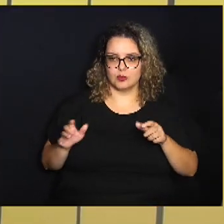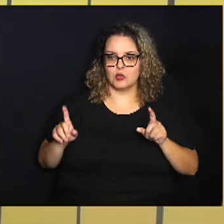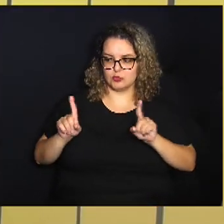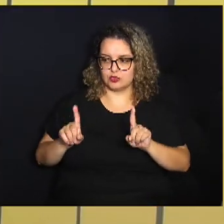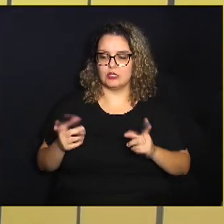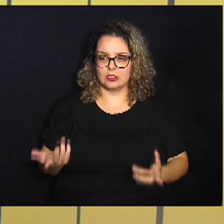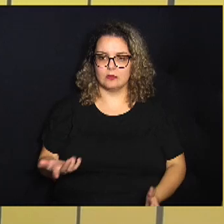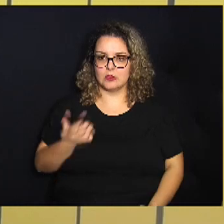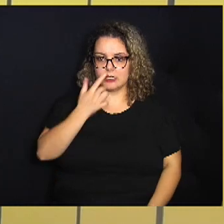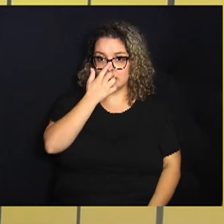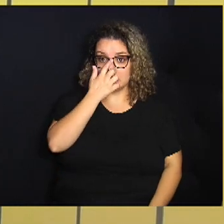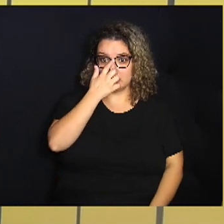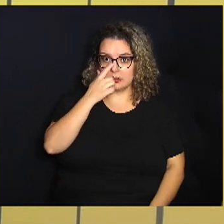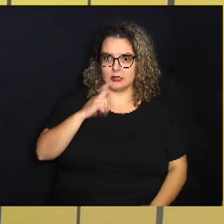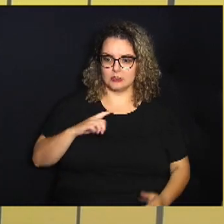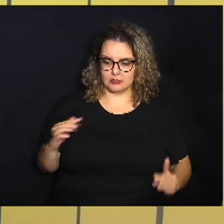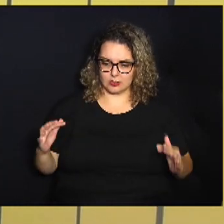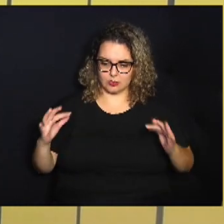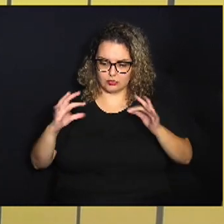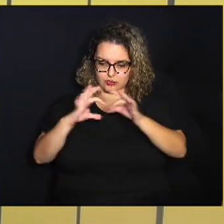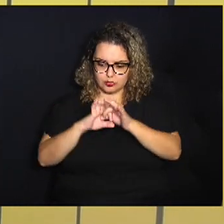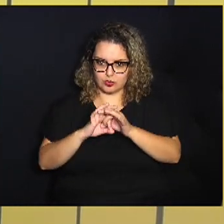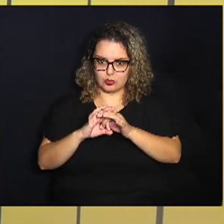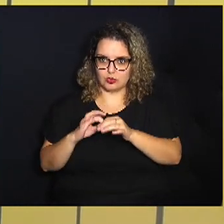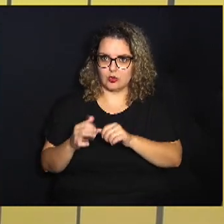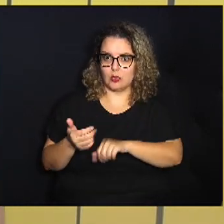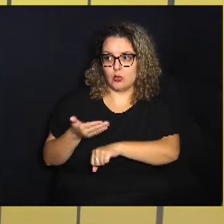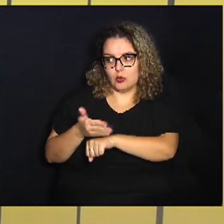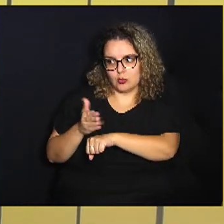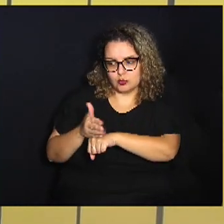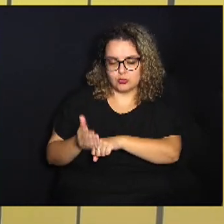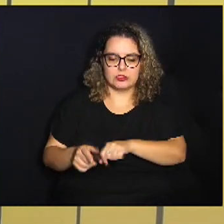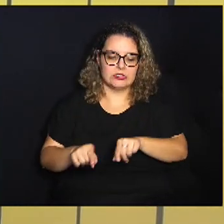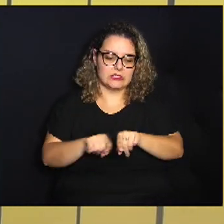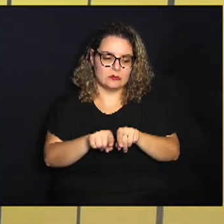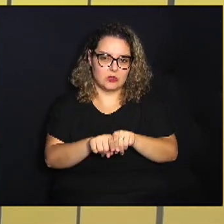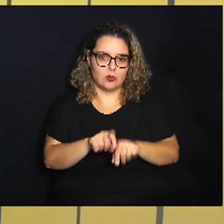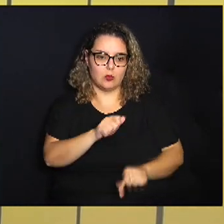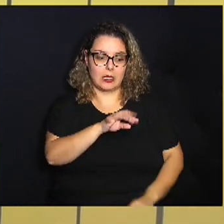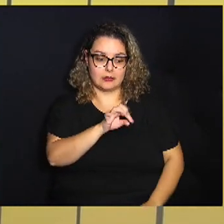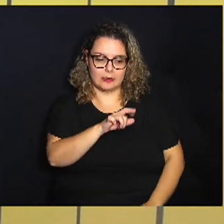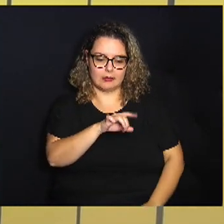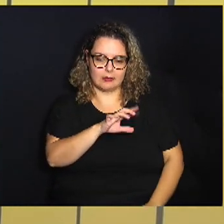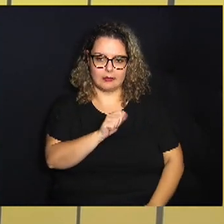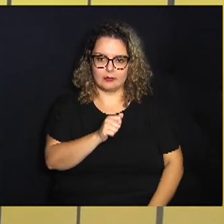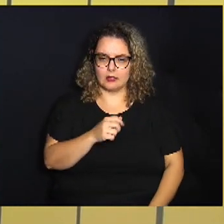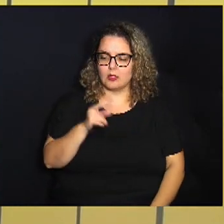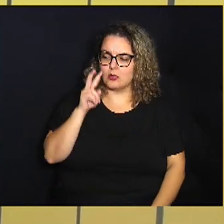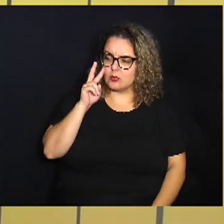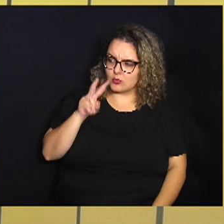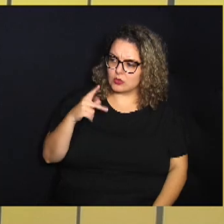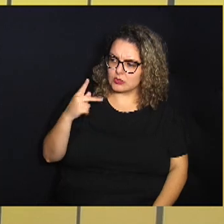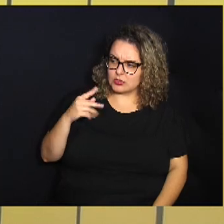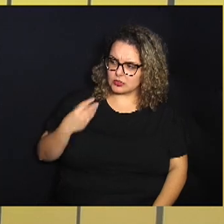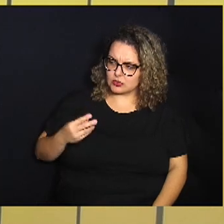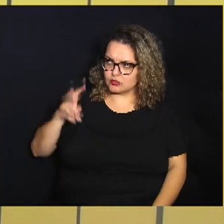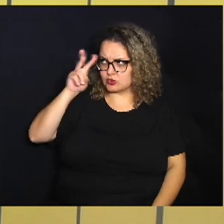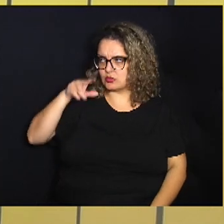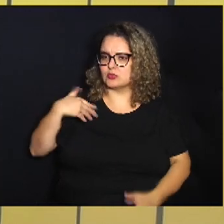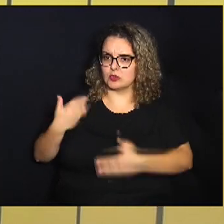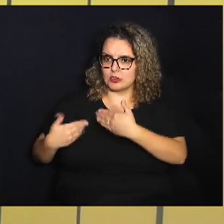assim, tem uma sintonia muito grande, né, do atleta com o treinador. Eu queria ver com você, ao longo da sua carreira,